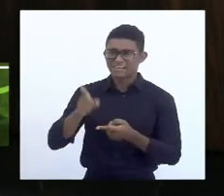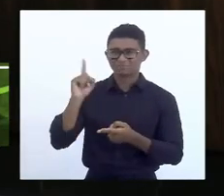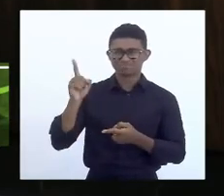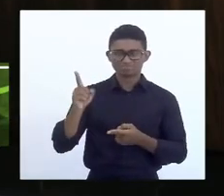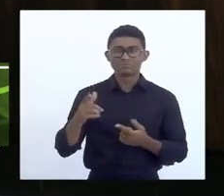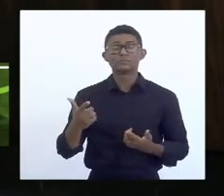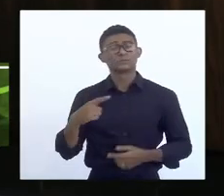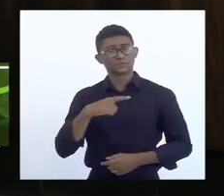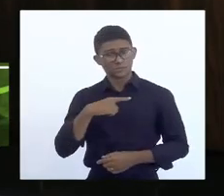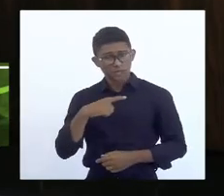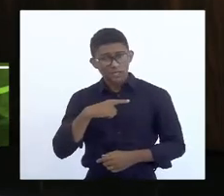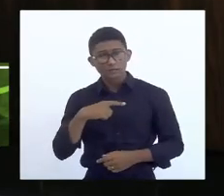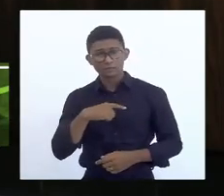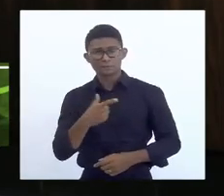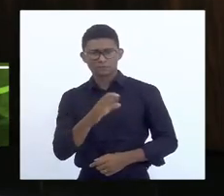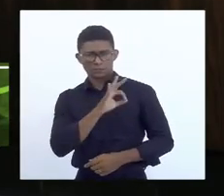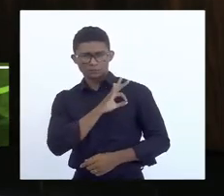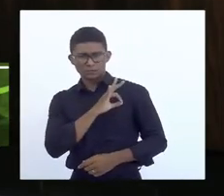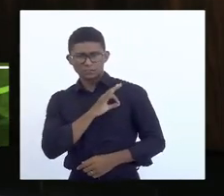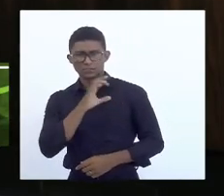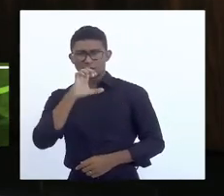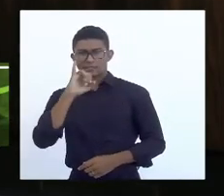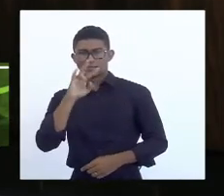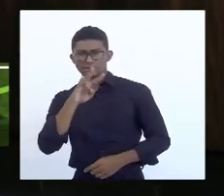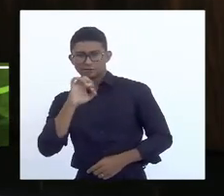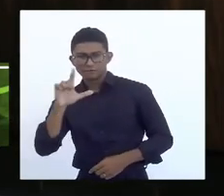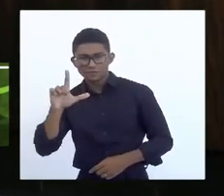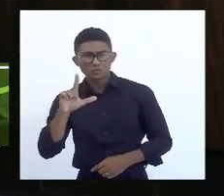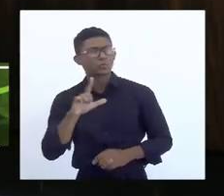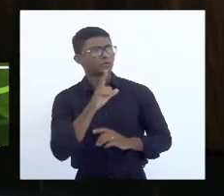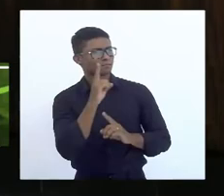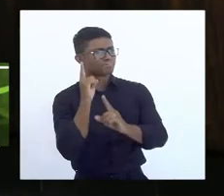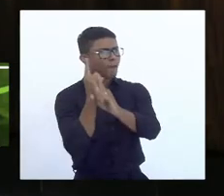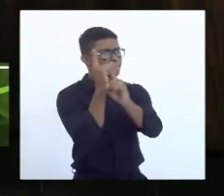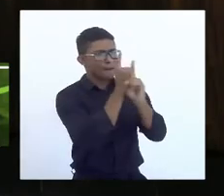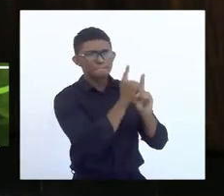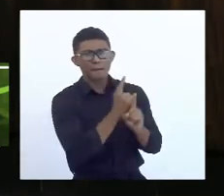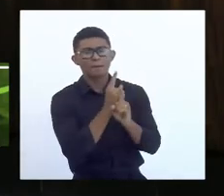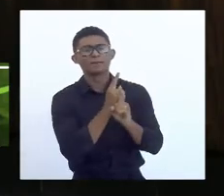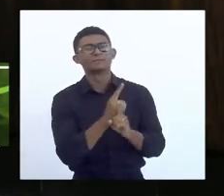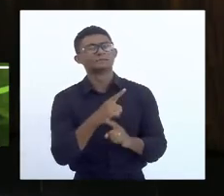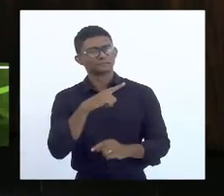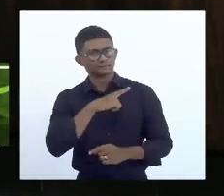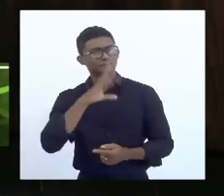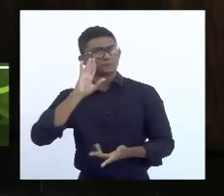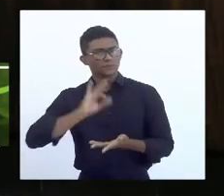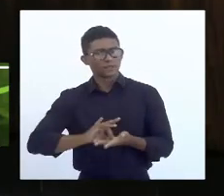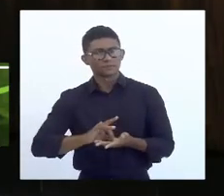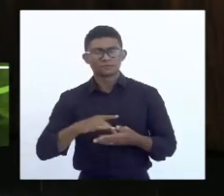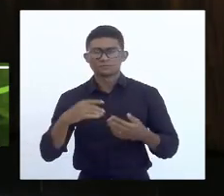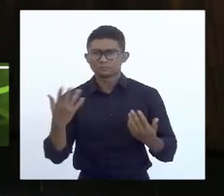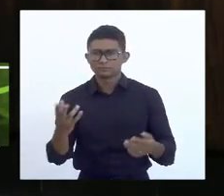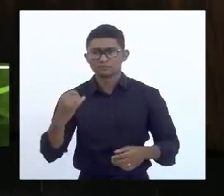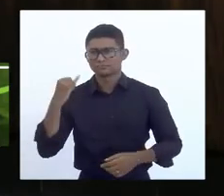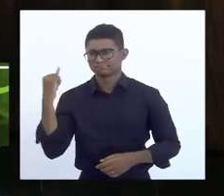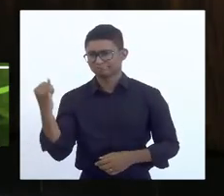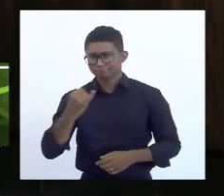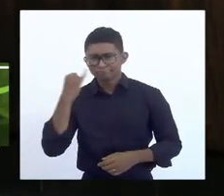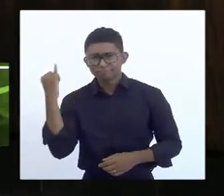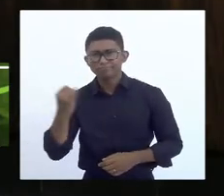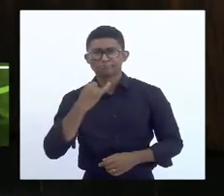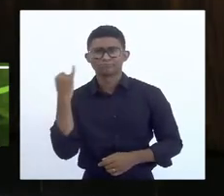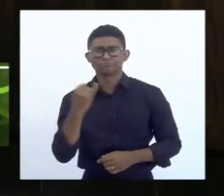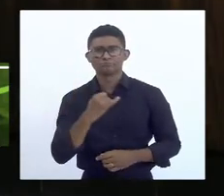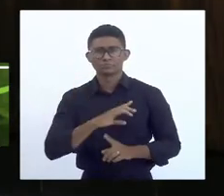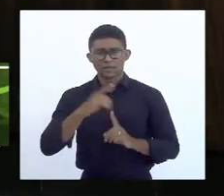foram detectadas pela Polícia Civil do Rio de Janeiro. Então, nesse sentido, é fundamental a existência